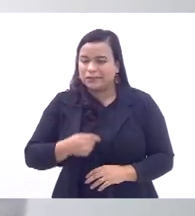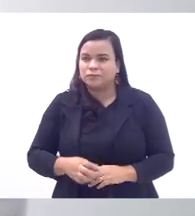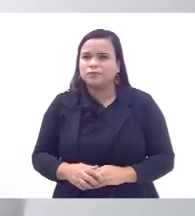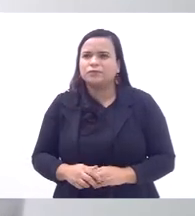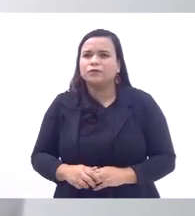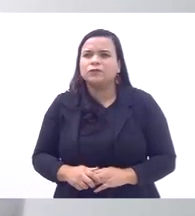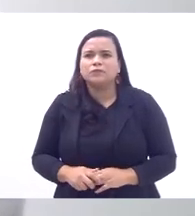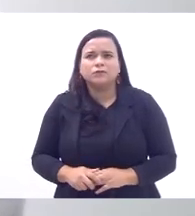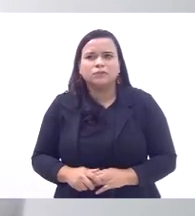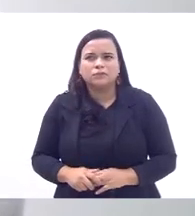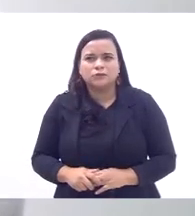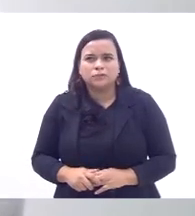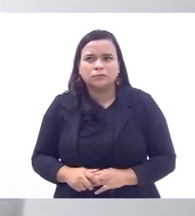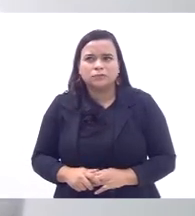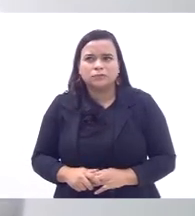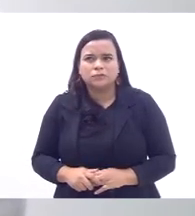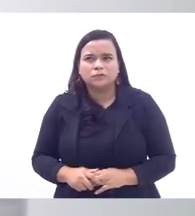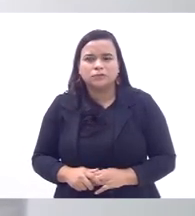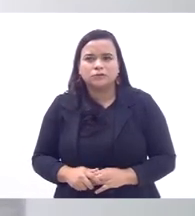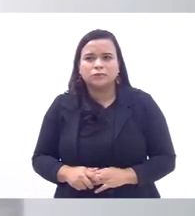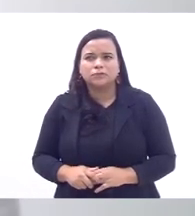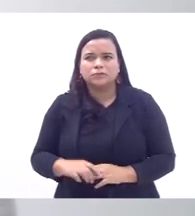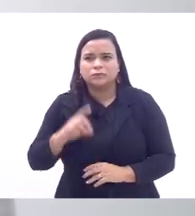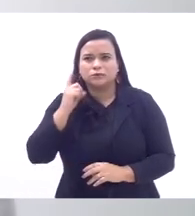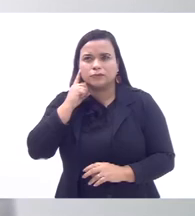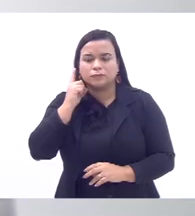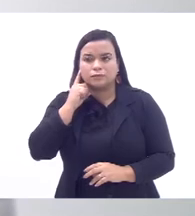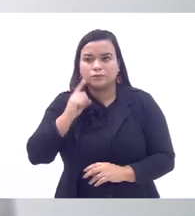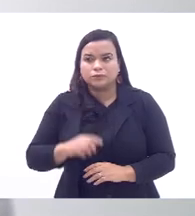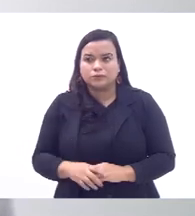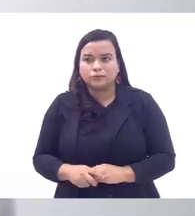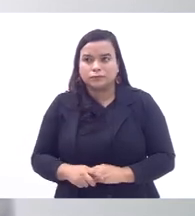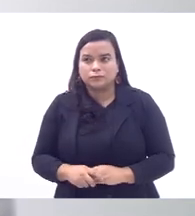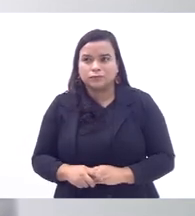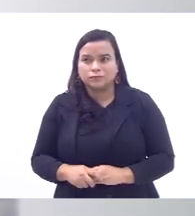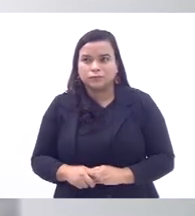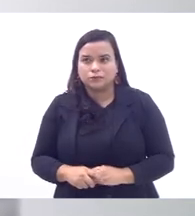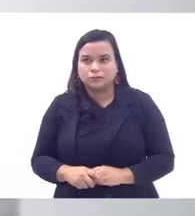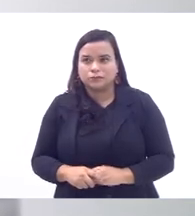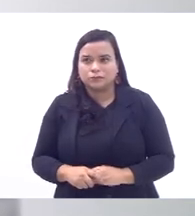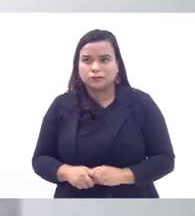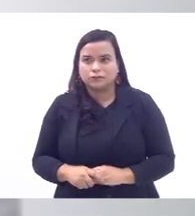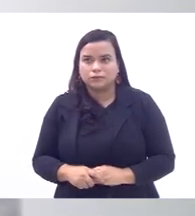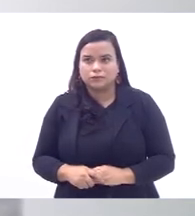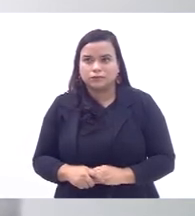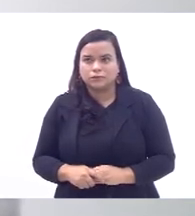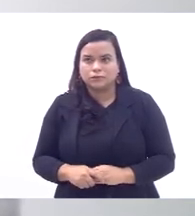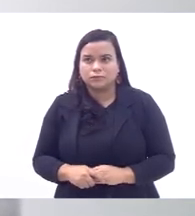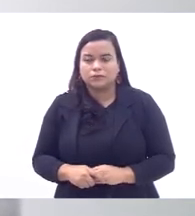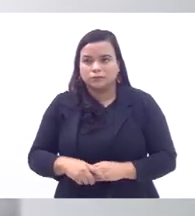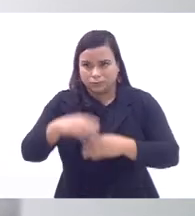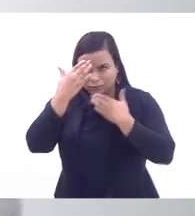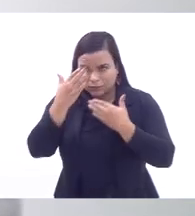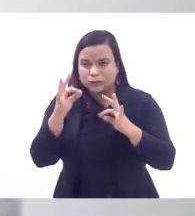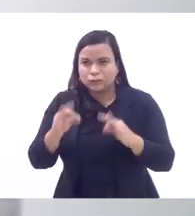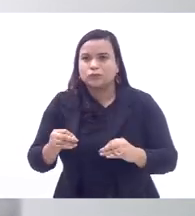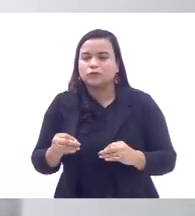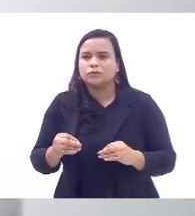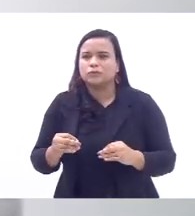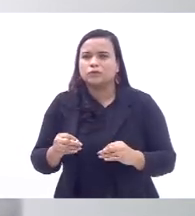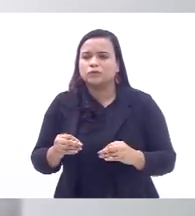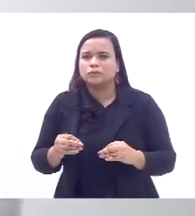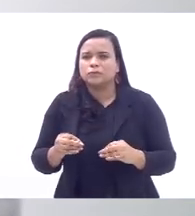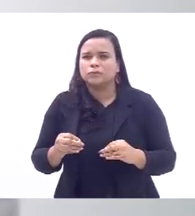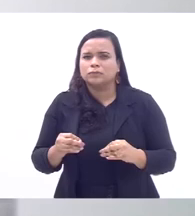pe won fi ogbagba Ifá gbalẹ ni ilu yi. Ya agradecer todo que